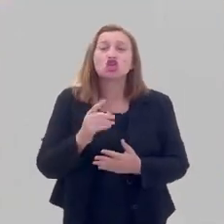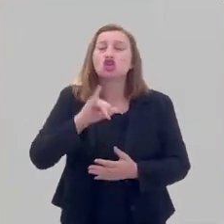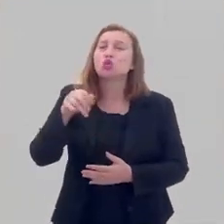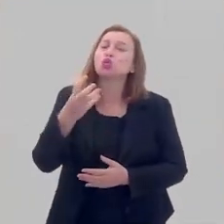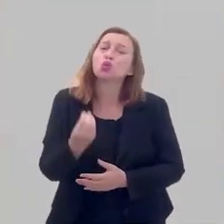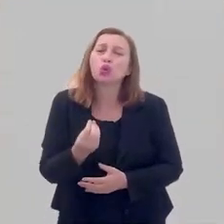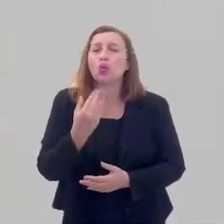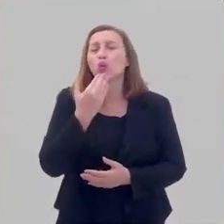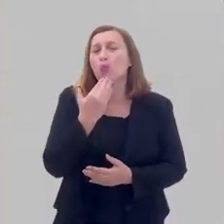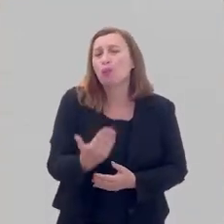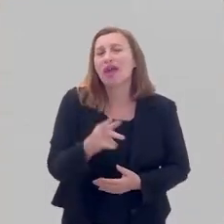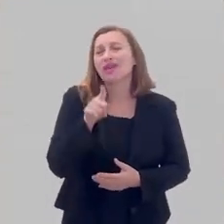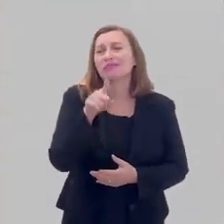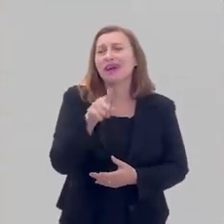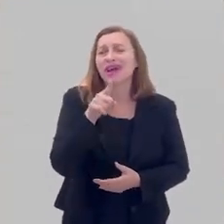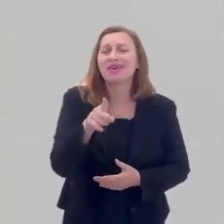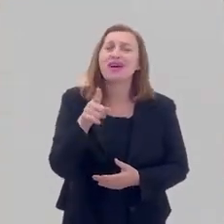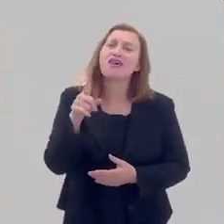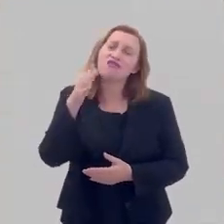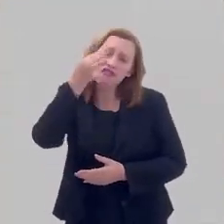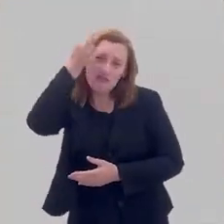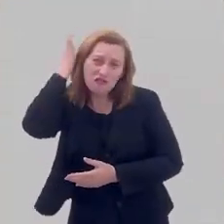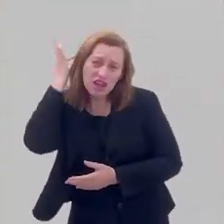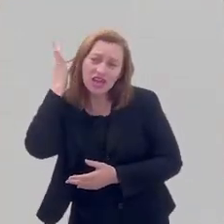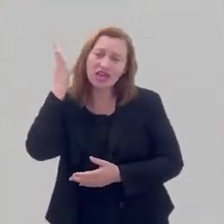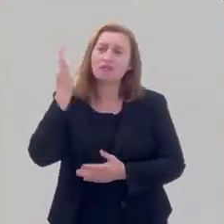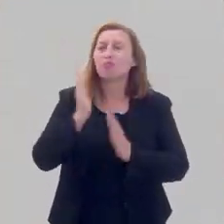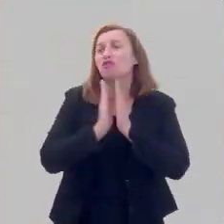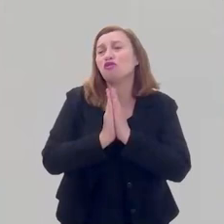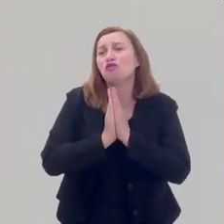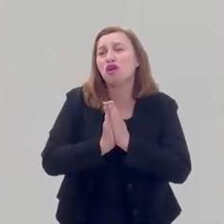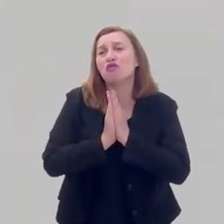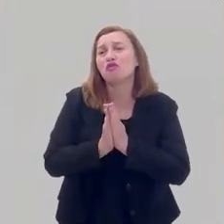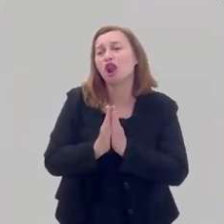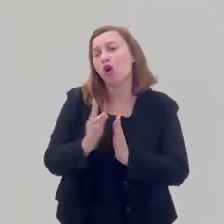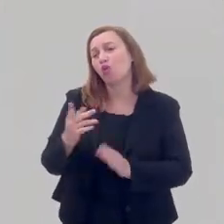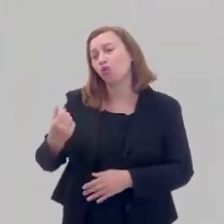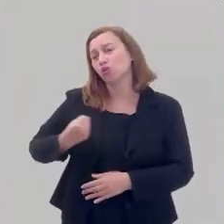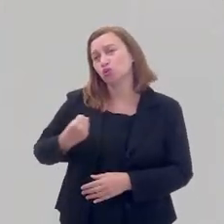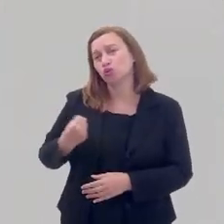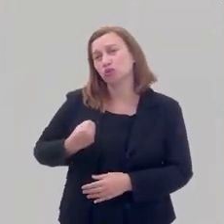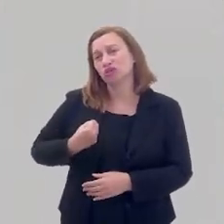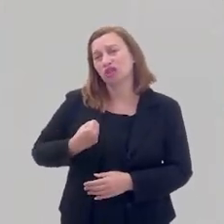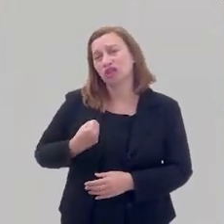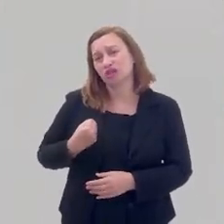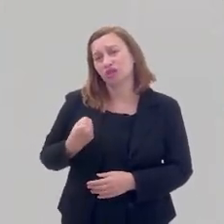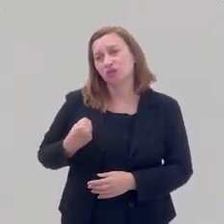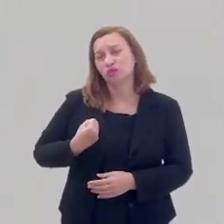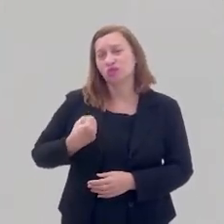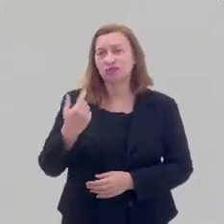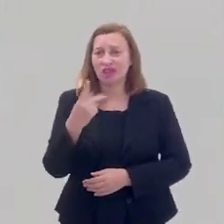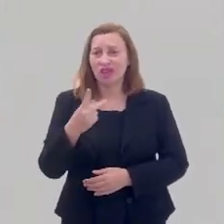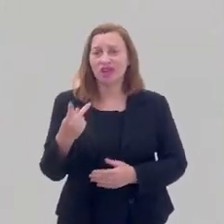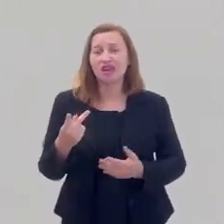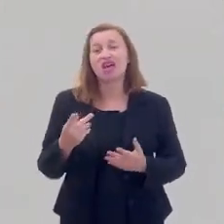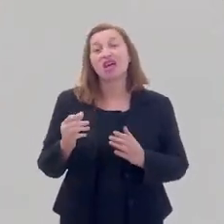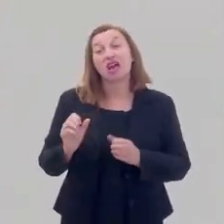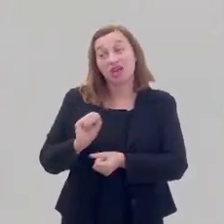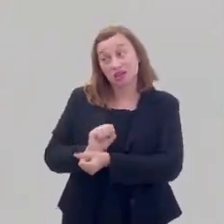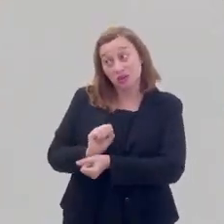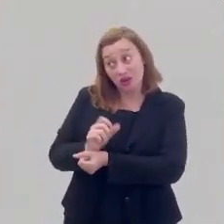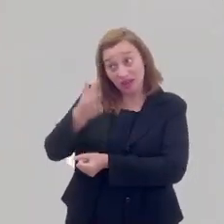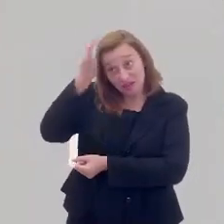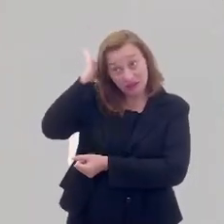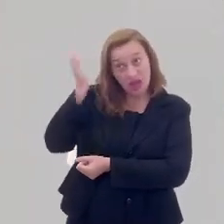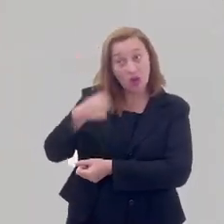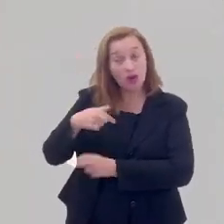de Julho pede para ele para Fred Pacheco por favor falar no seu telefone de contato segura segura prévia